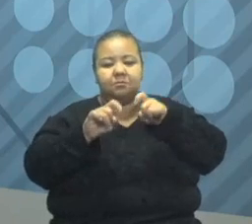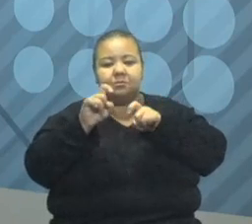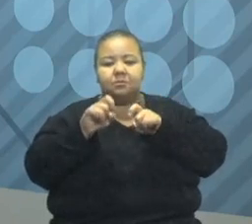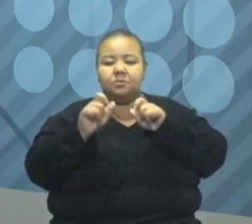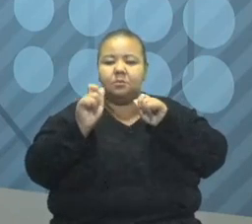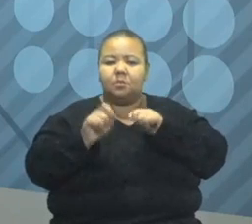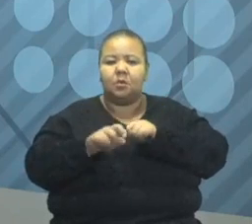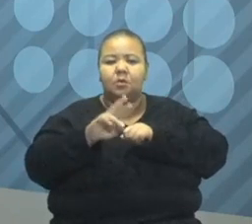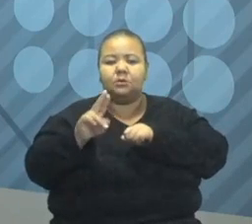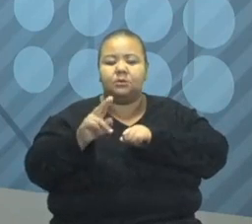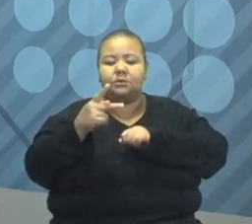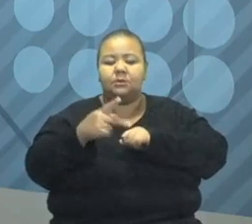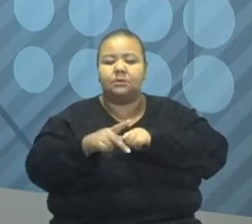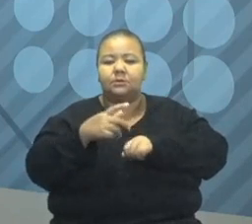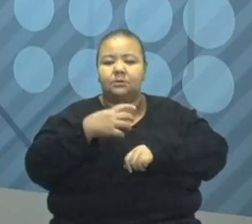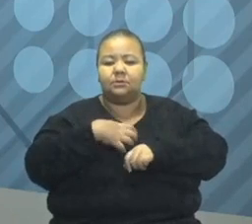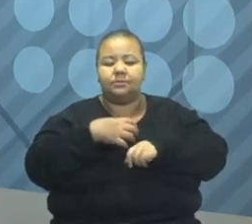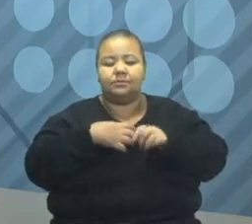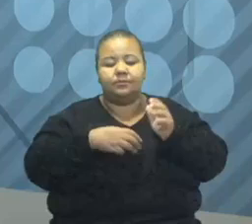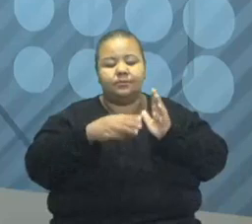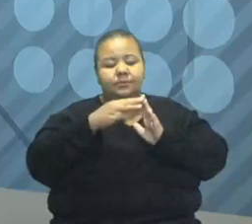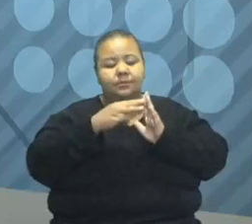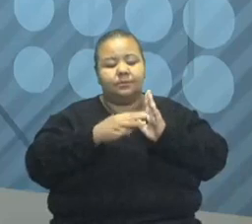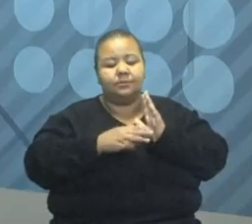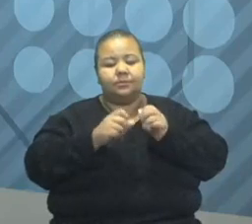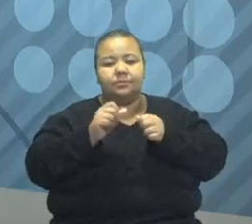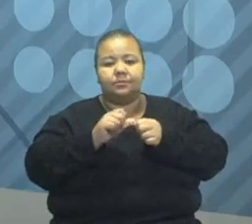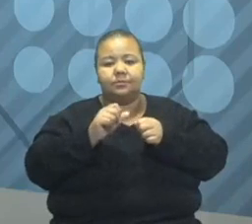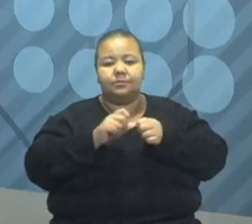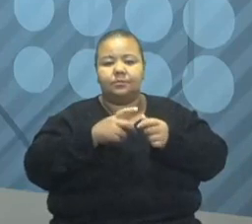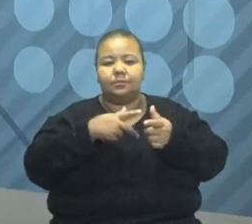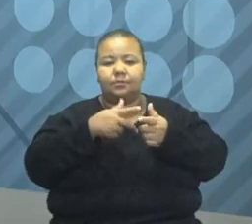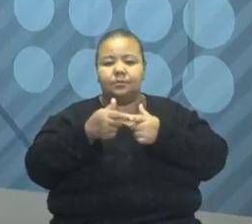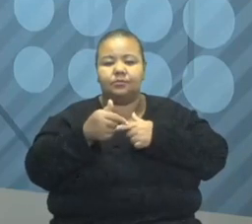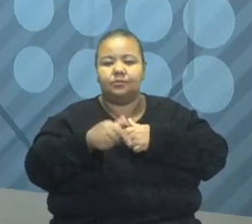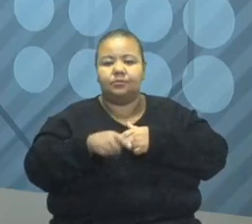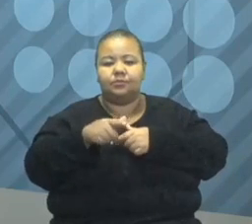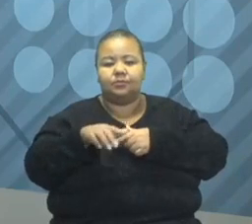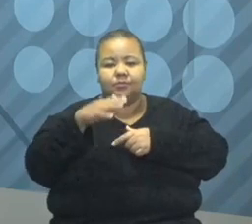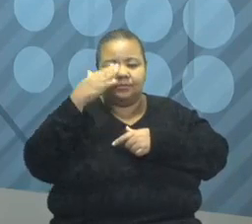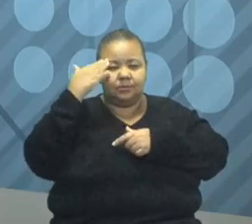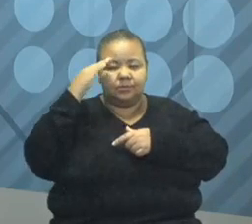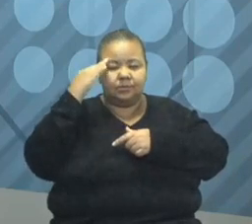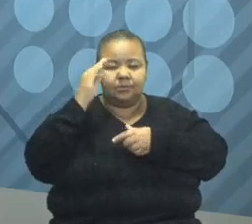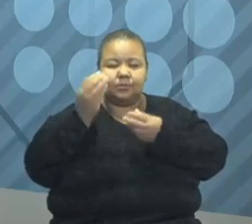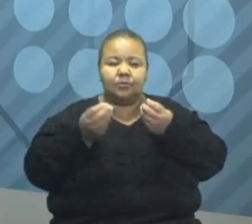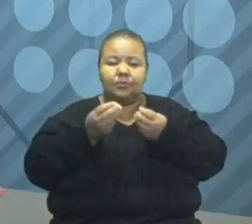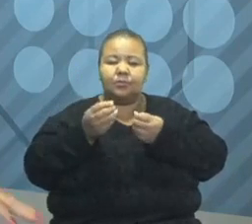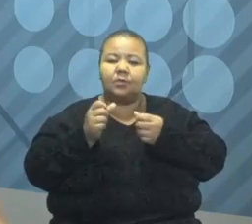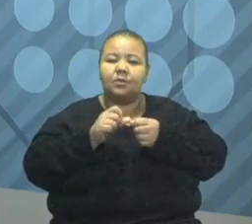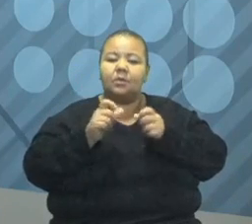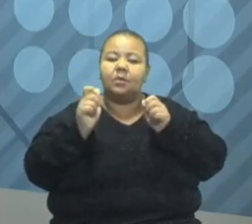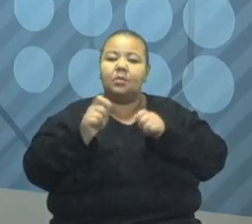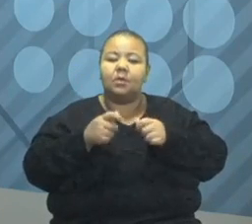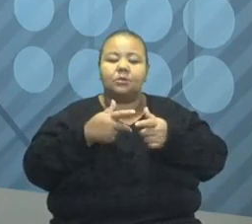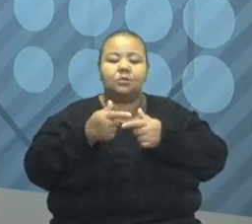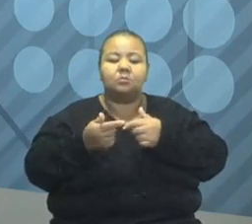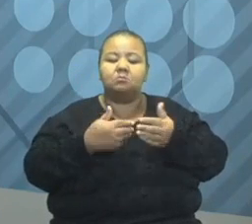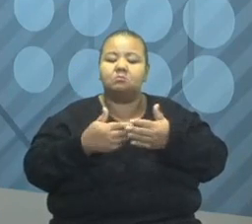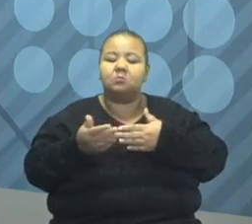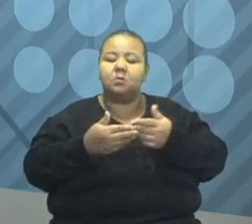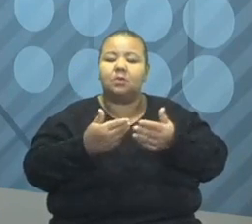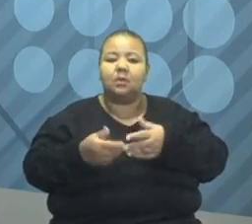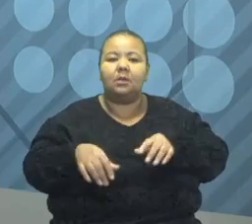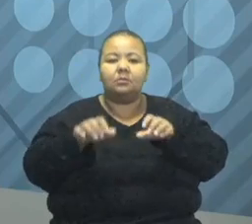a gente pode aplicar esse método de resolução que, você entendendo o procedimento, ele pode resolver qualquer